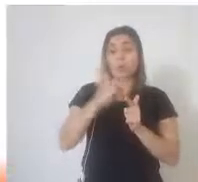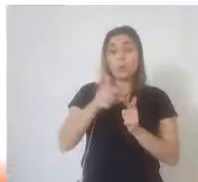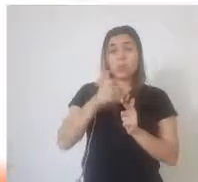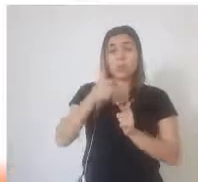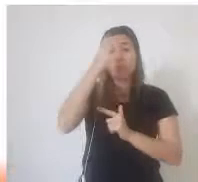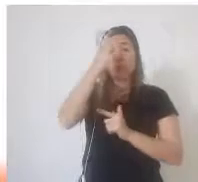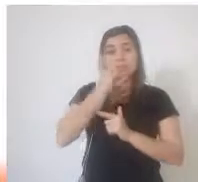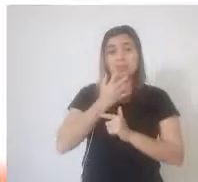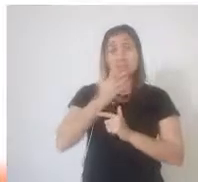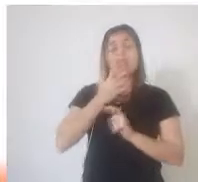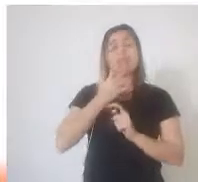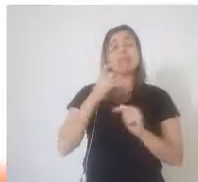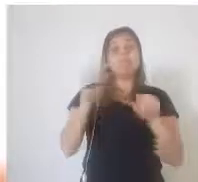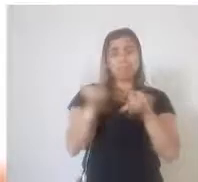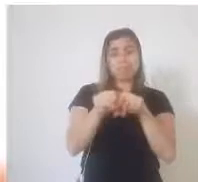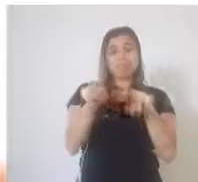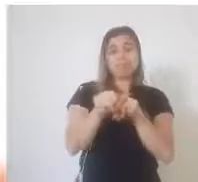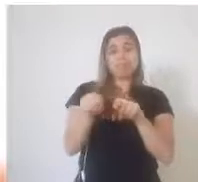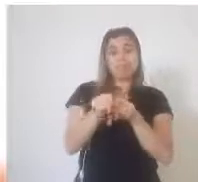Um outro problema muito